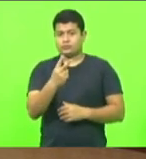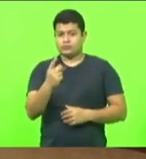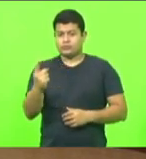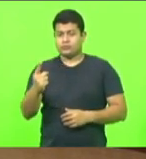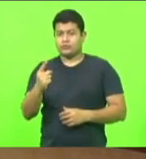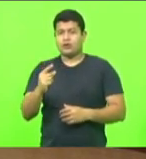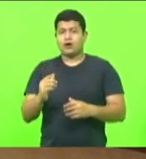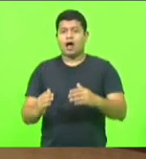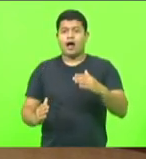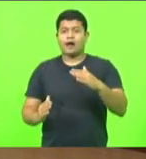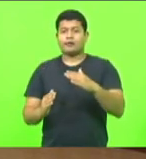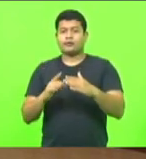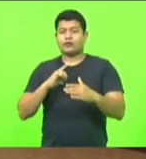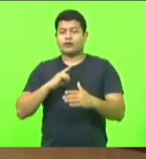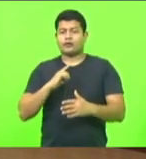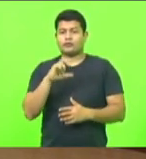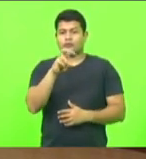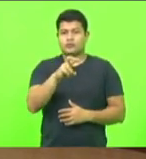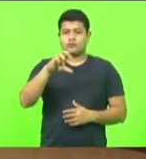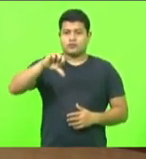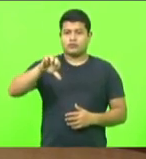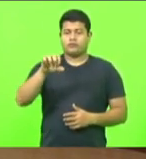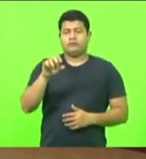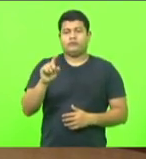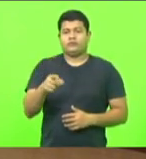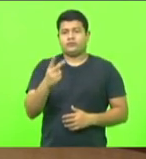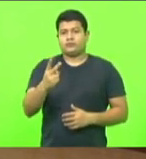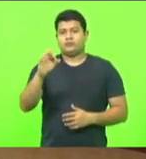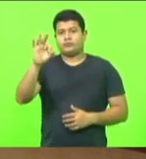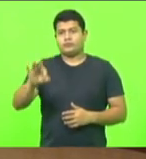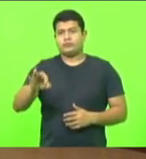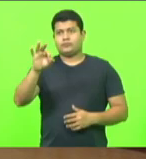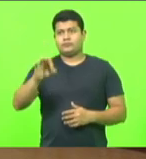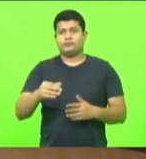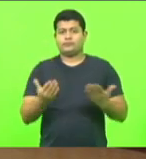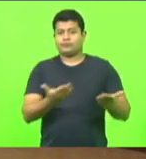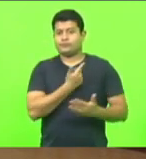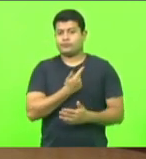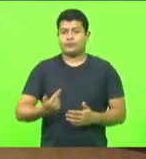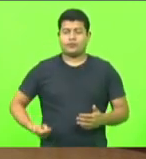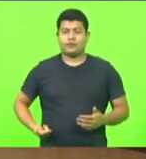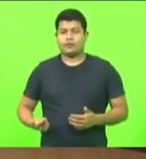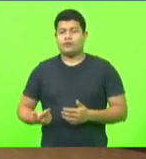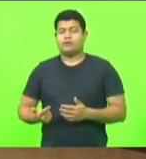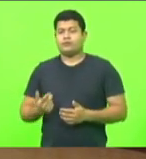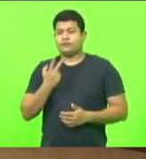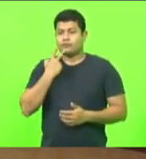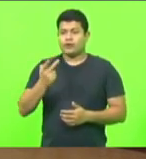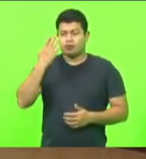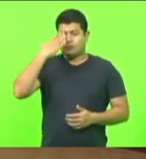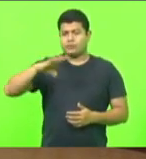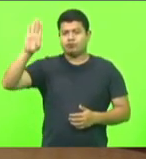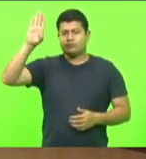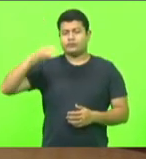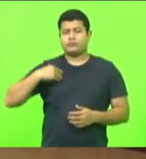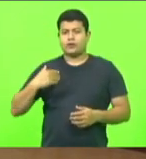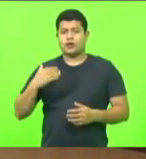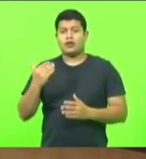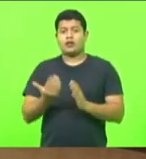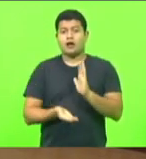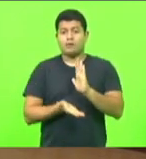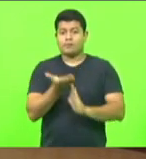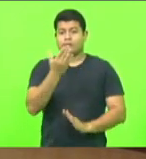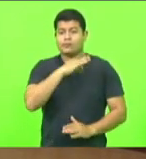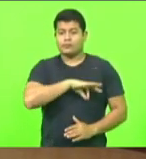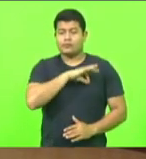19,50%. Ao contrário da promessa do governador de que a nova tabela descompactaria a carreira, isso está longe de acontecer. Conforme